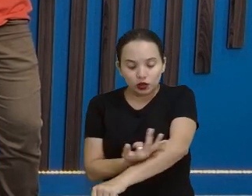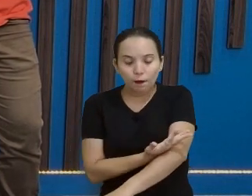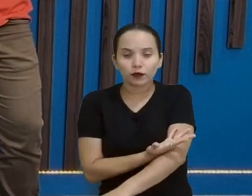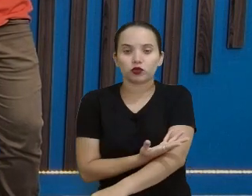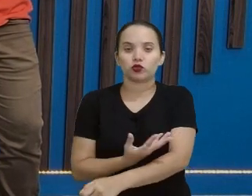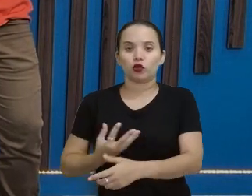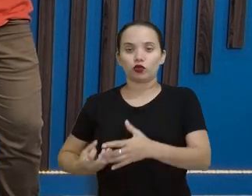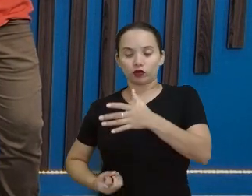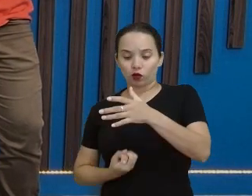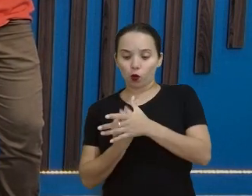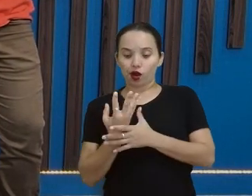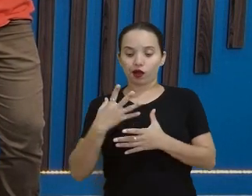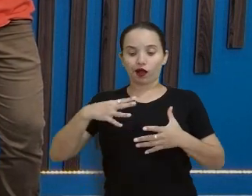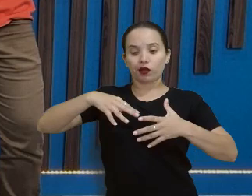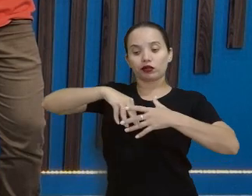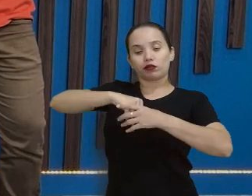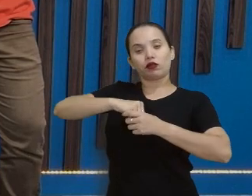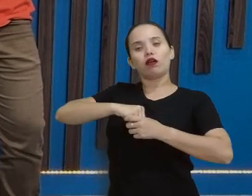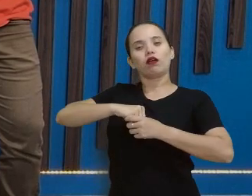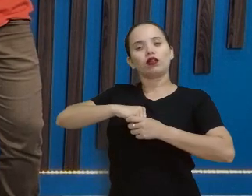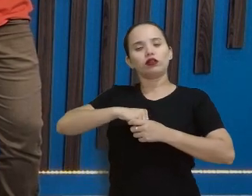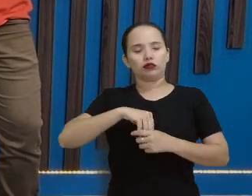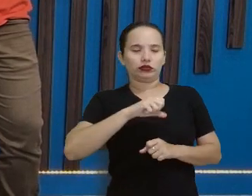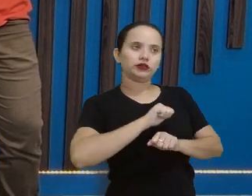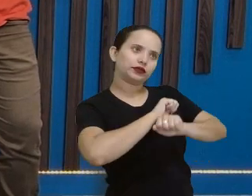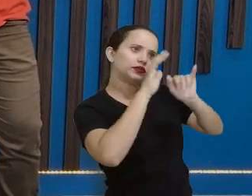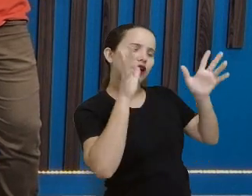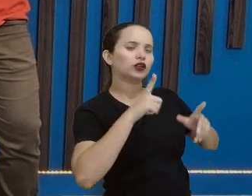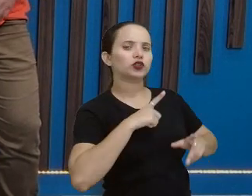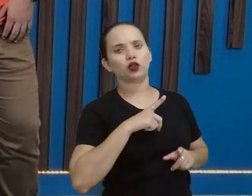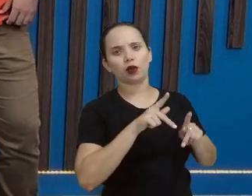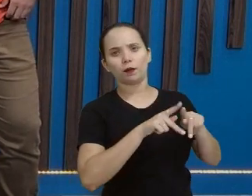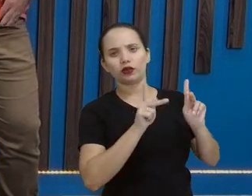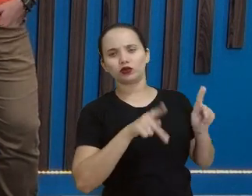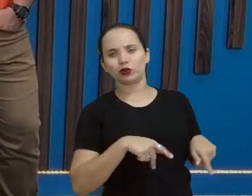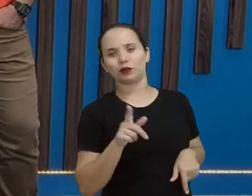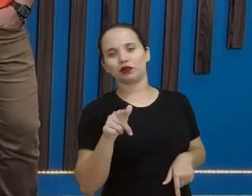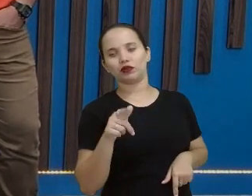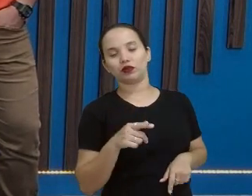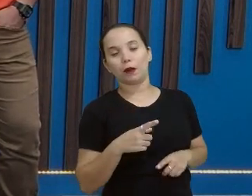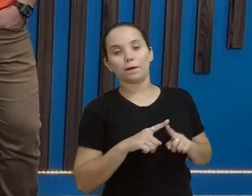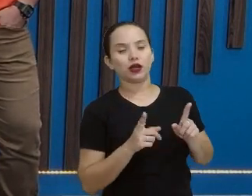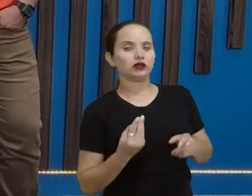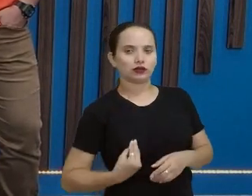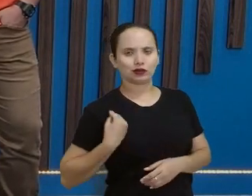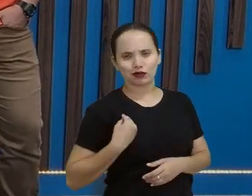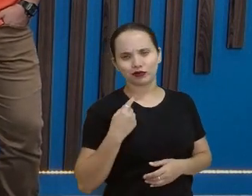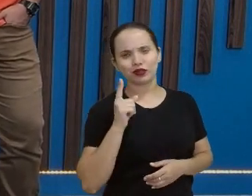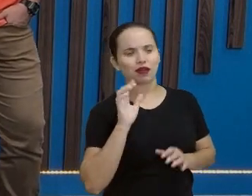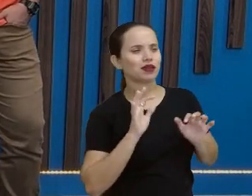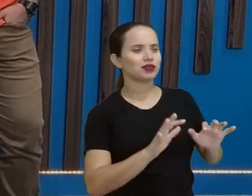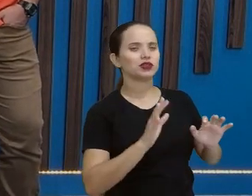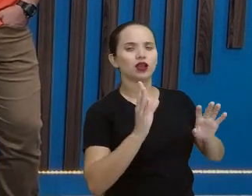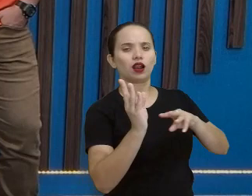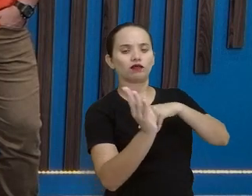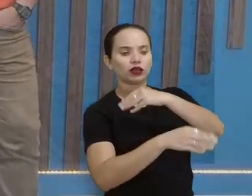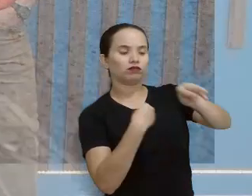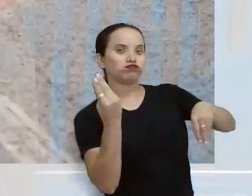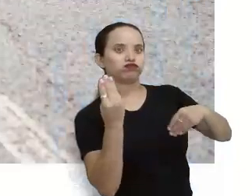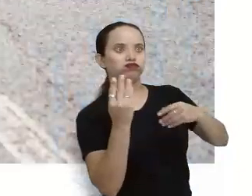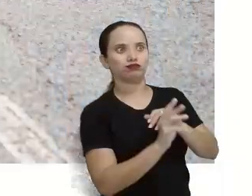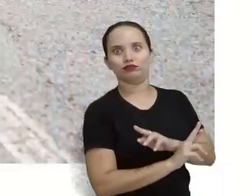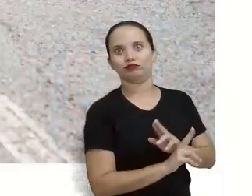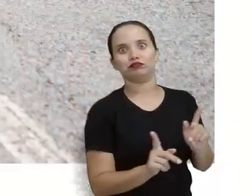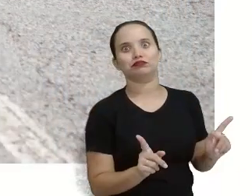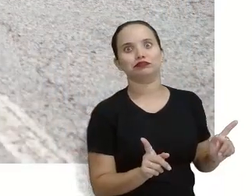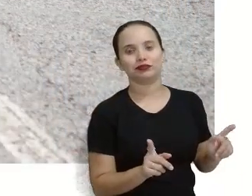geram em você. Porque claro que a gente tem planejamentos, né? Mas a vida, ela é bem assim, né? Bem fluida e tudo muda, assim, de repente. Então, se